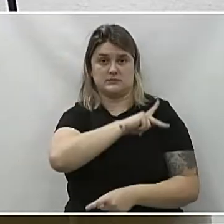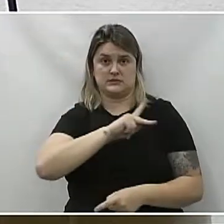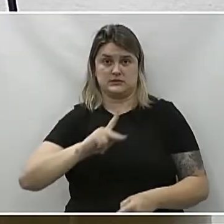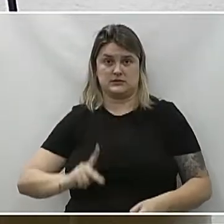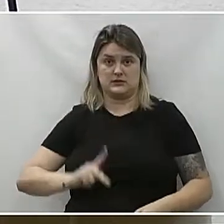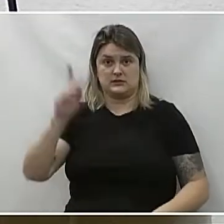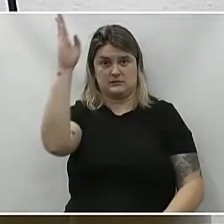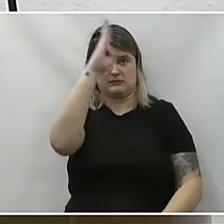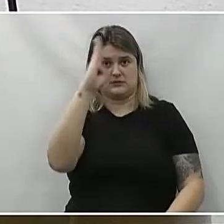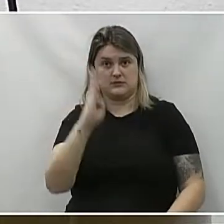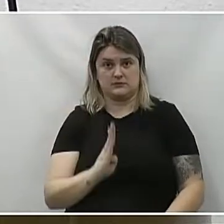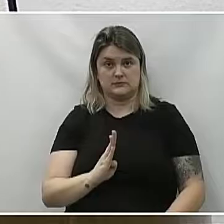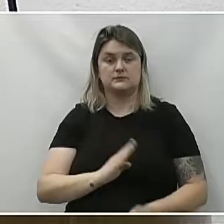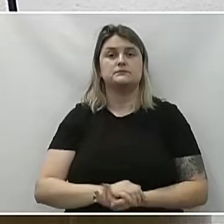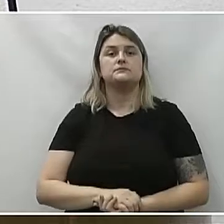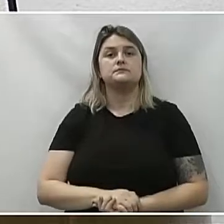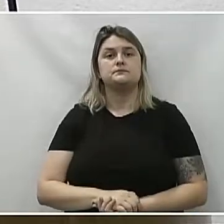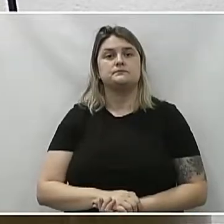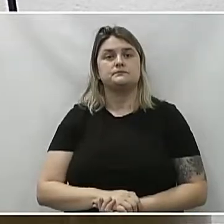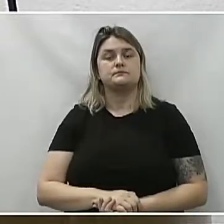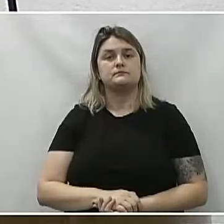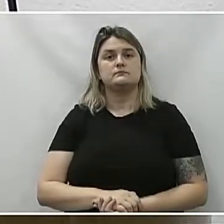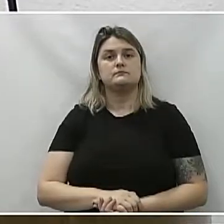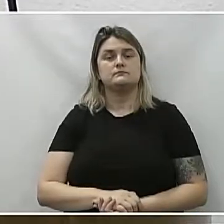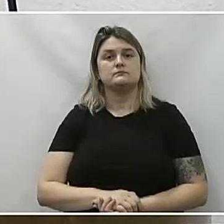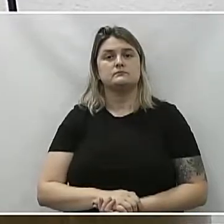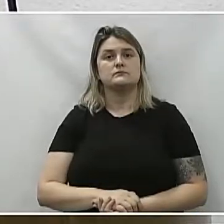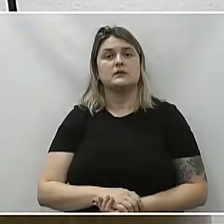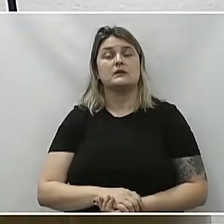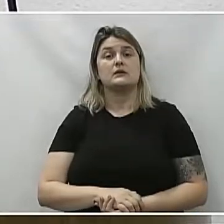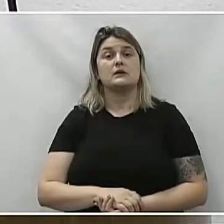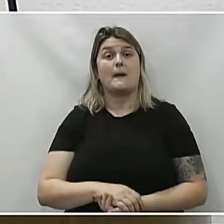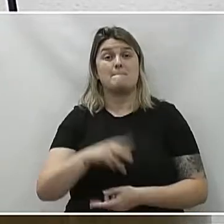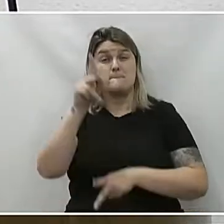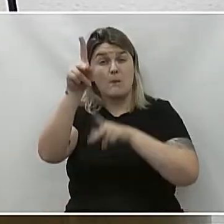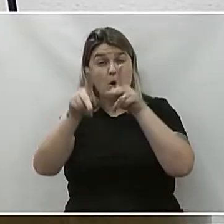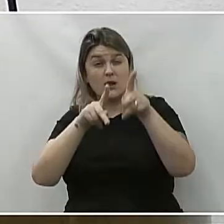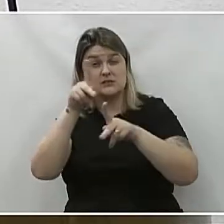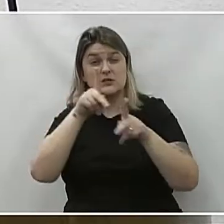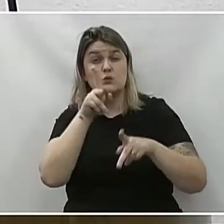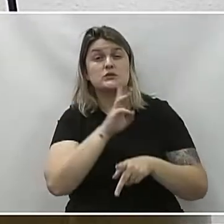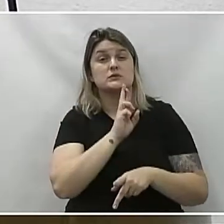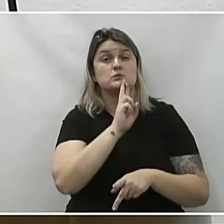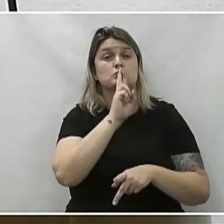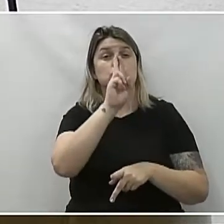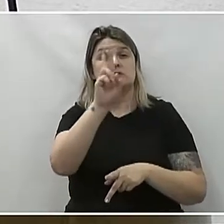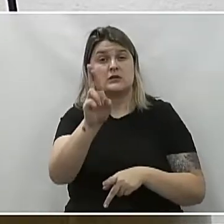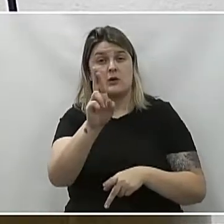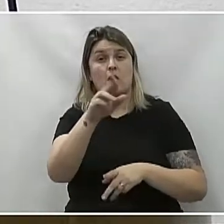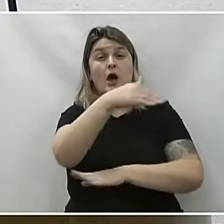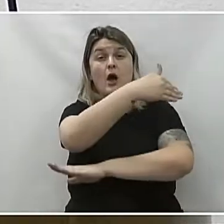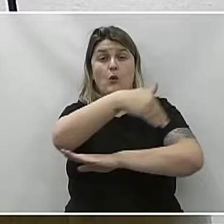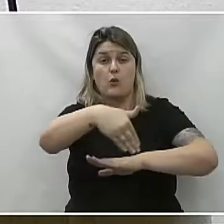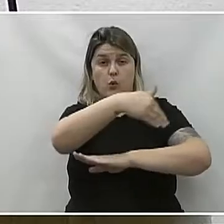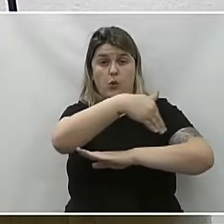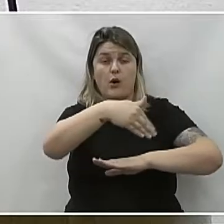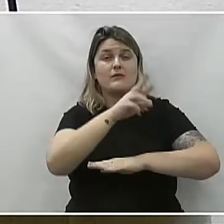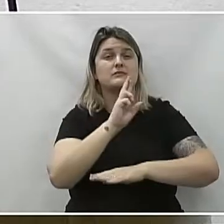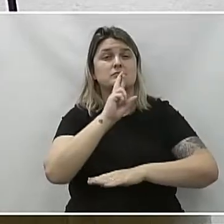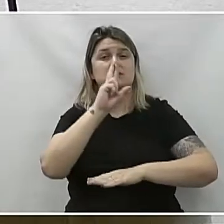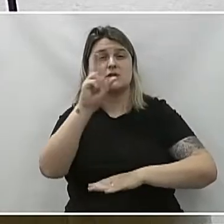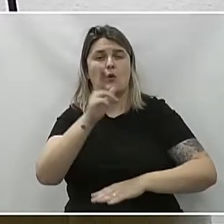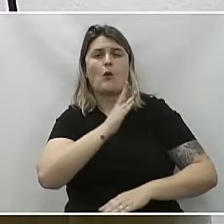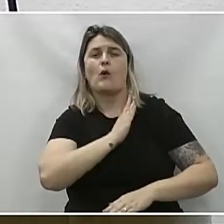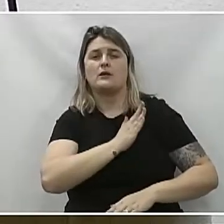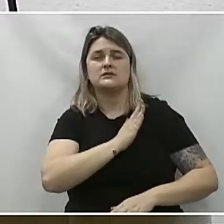da República do Brasil. A resposta das urnas é também a resposta das ruas, da mente e